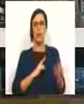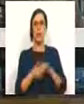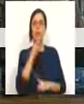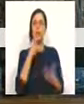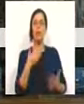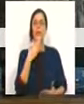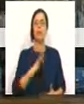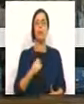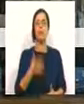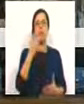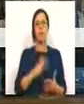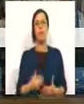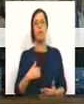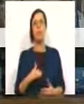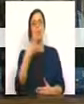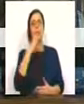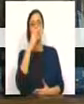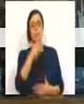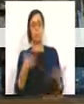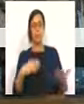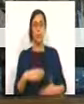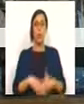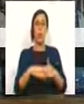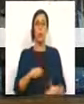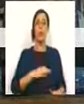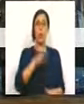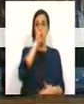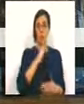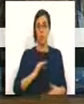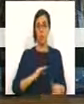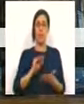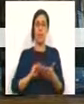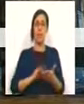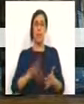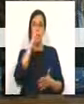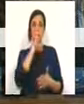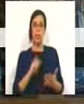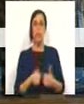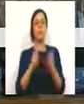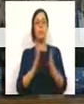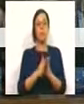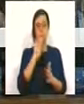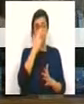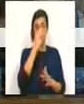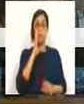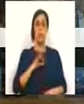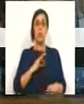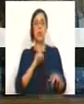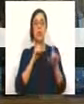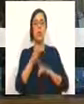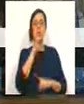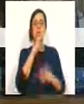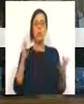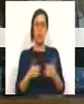obrigar seu presidente as minhas primeiras palavras para cumprimentar o senhor ministro assim a secretária de estado todas as senhoras e senhores deputados